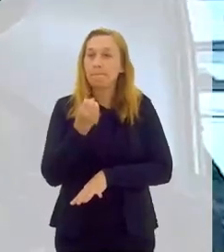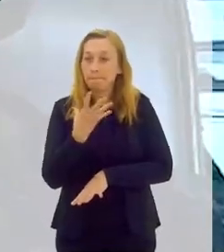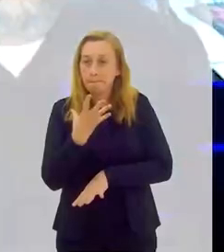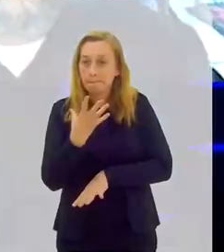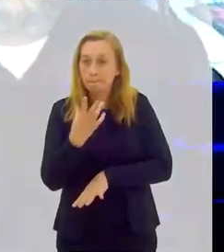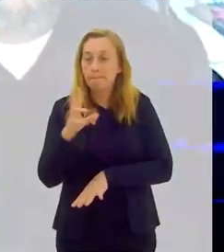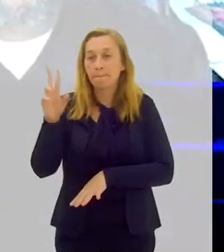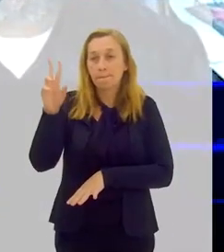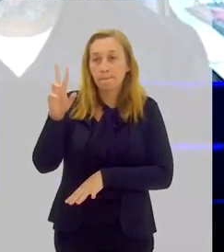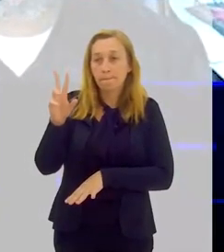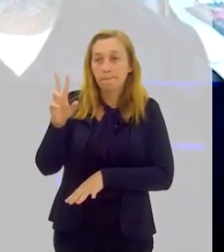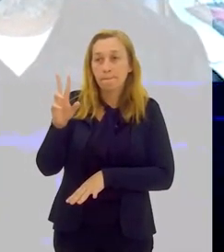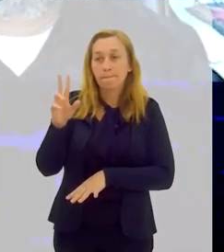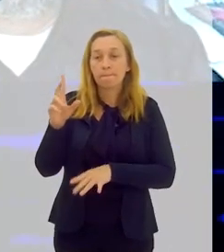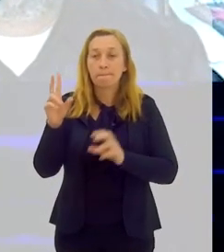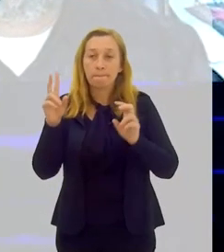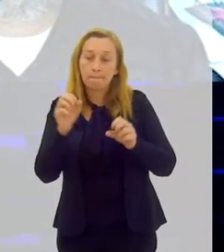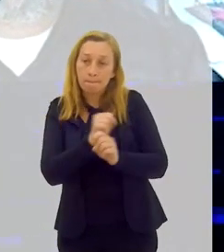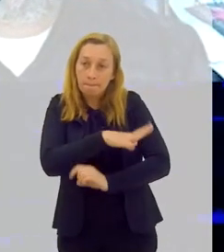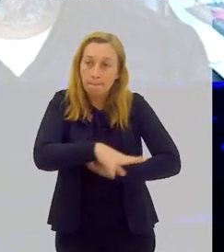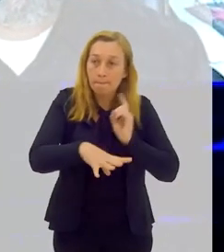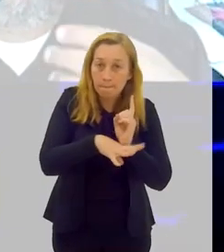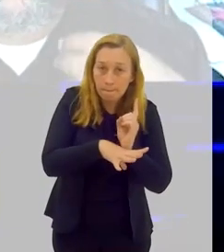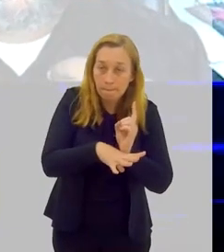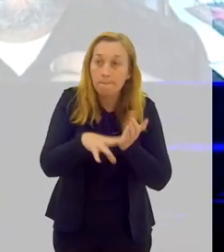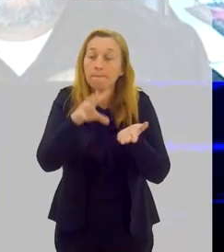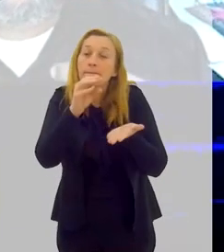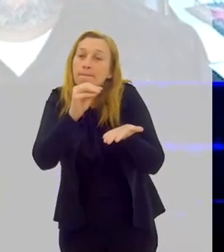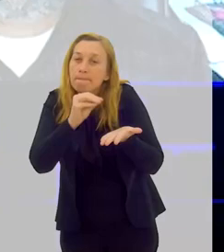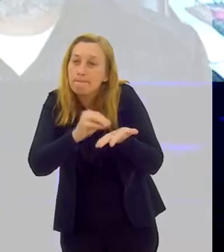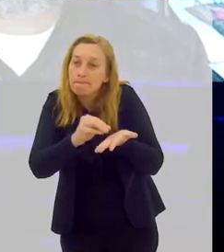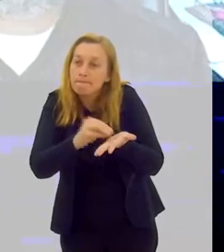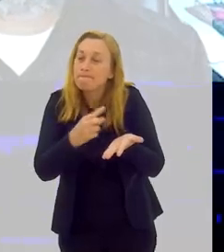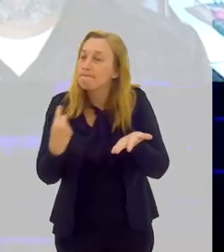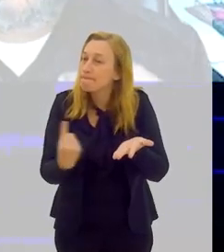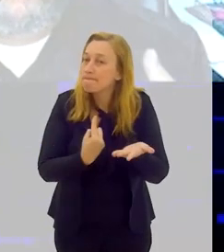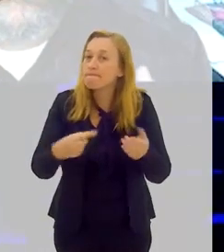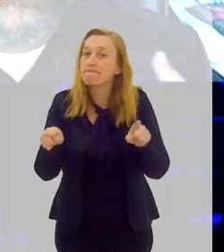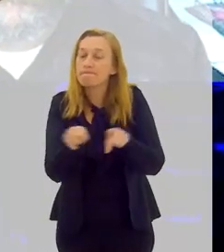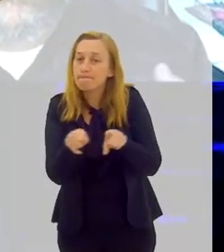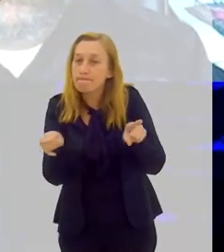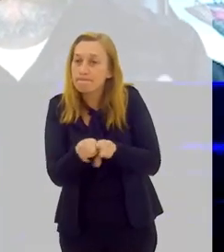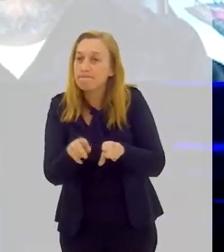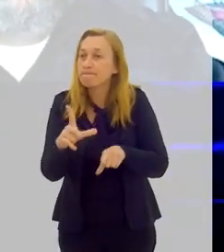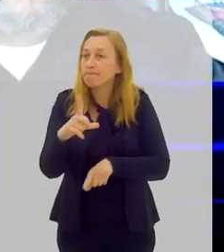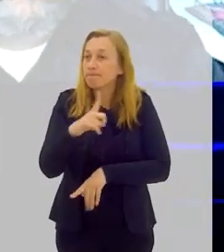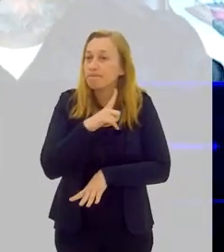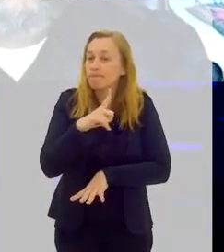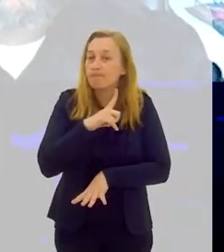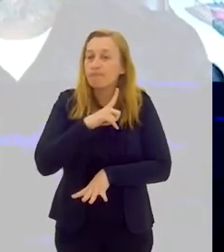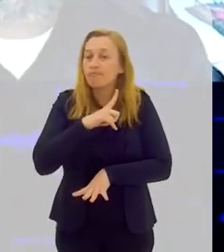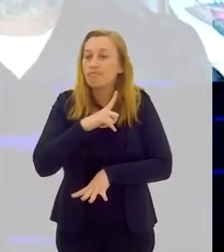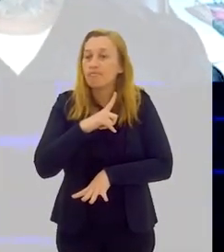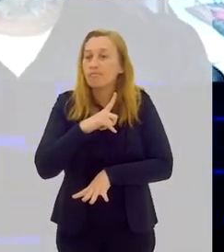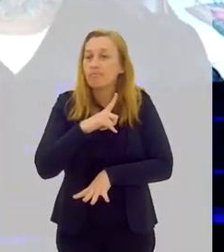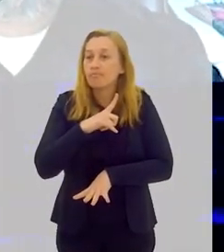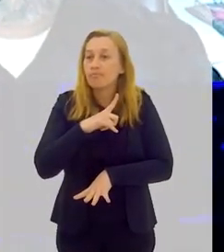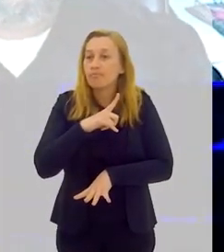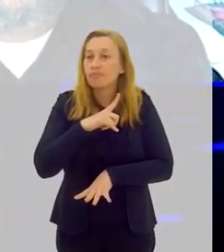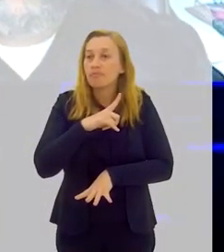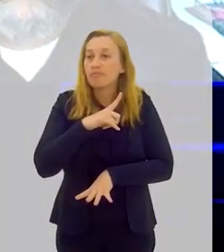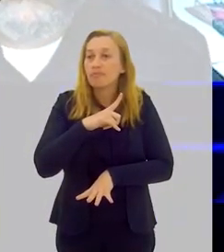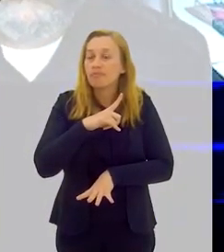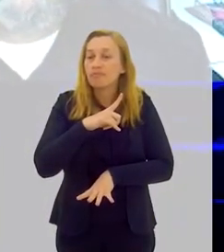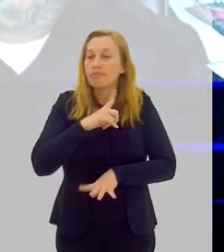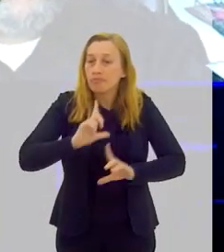reconhece, a comunidade nos reconhece, mas ainda falta da gente também ter esse espírito de poder chegar